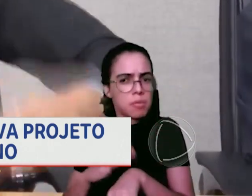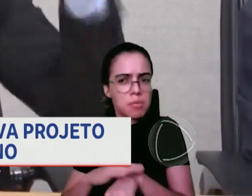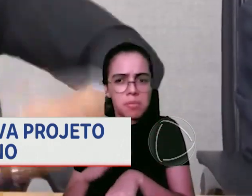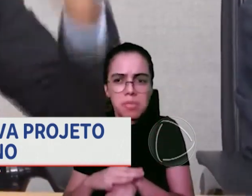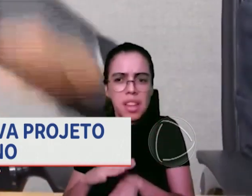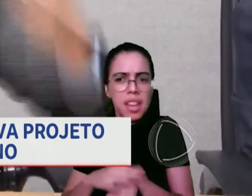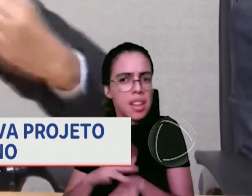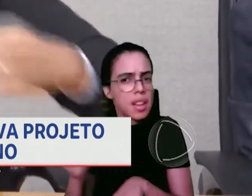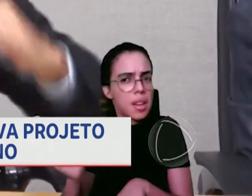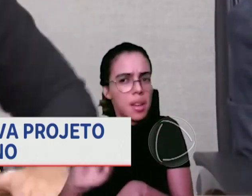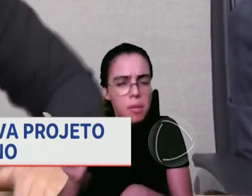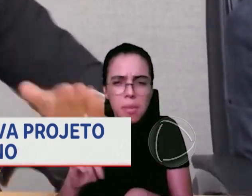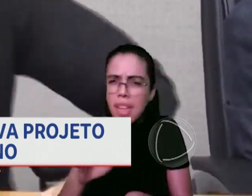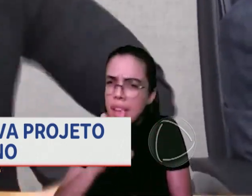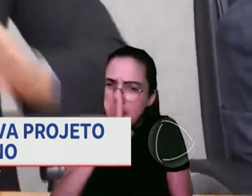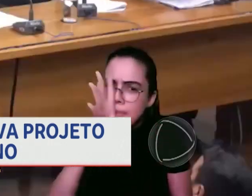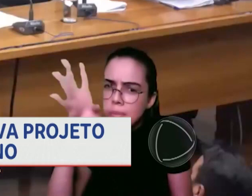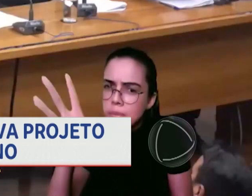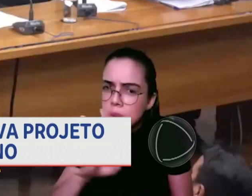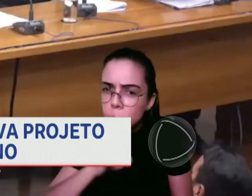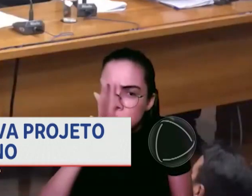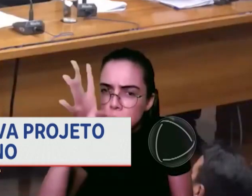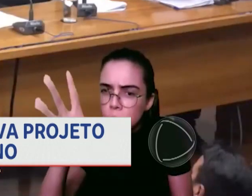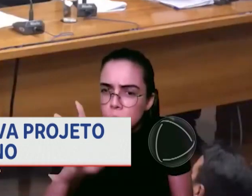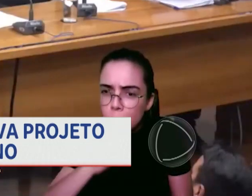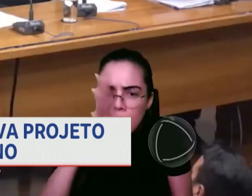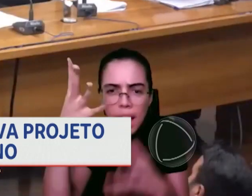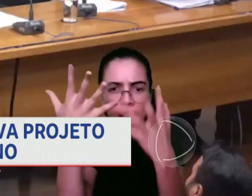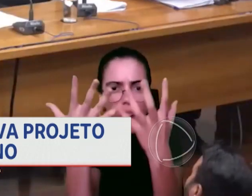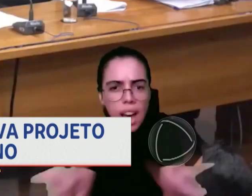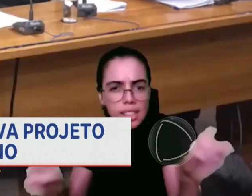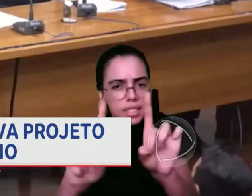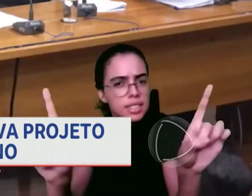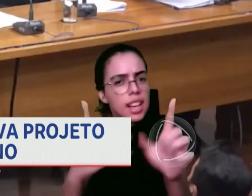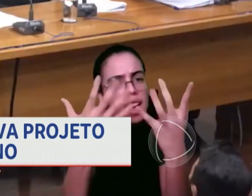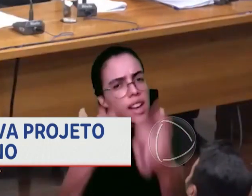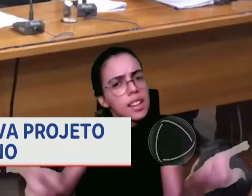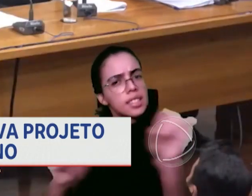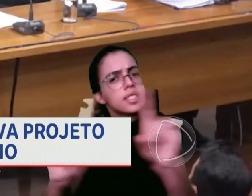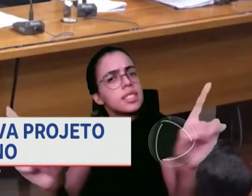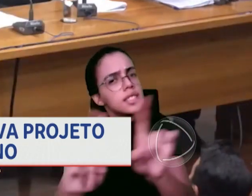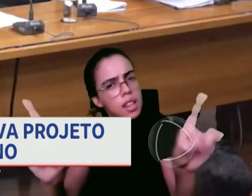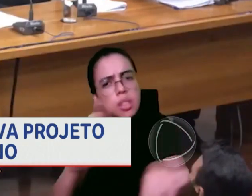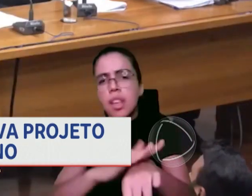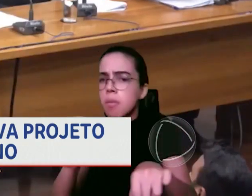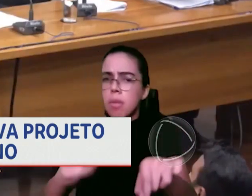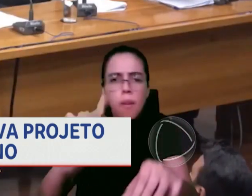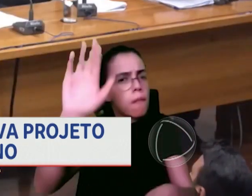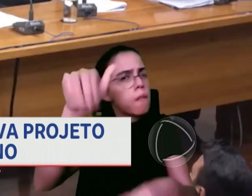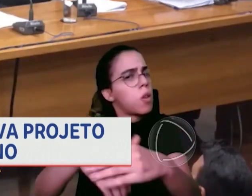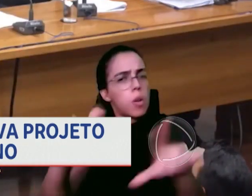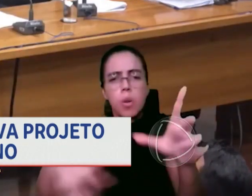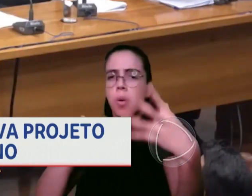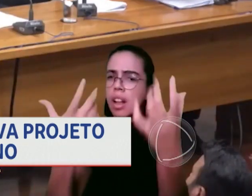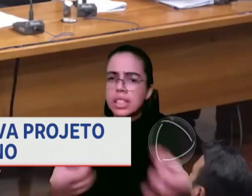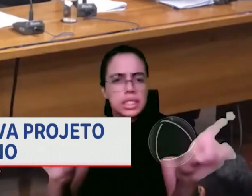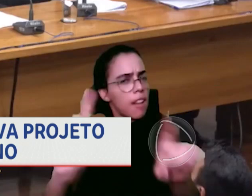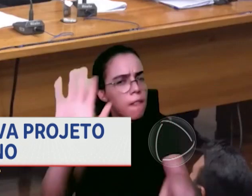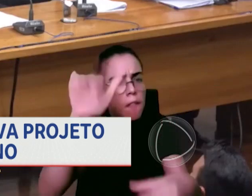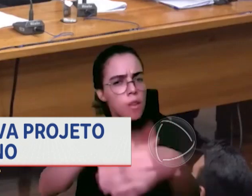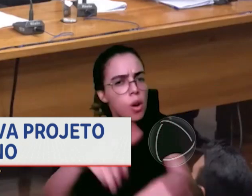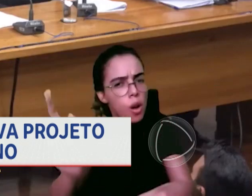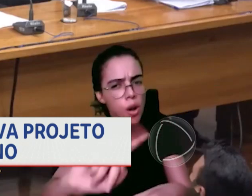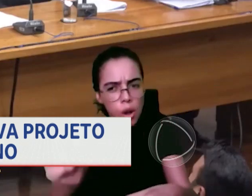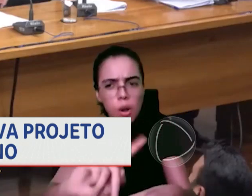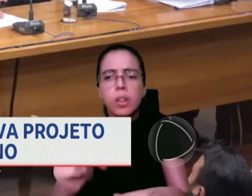do governo e da oposição. Tá. Em votação. Pra... Presidente, não, em votação não. Eu coloco em votação. É questão